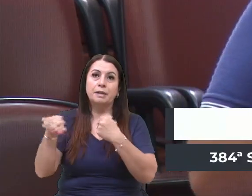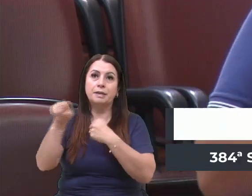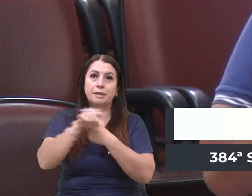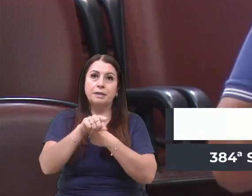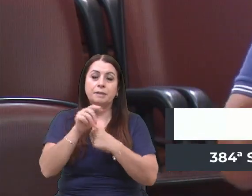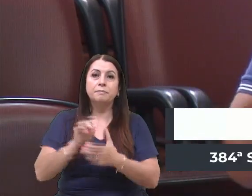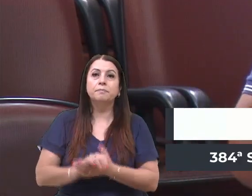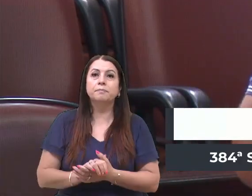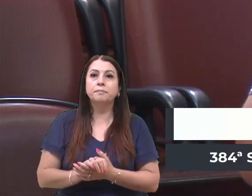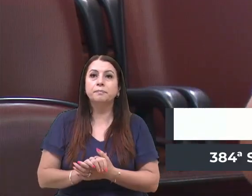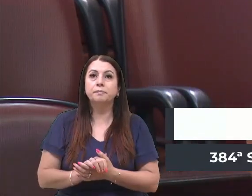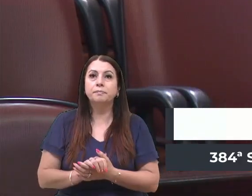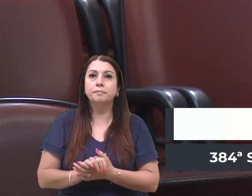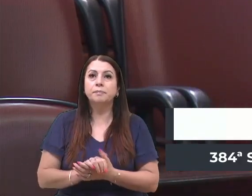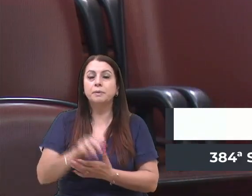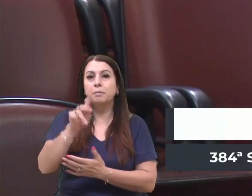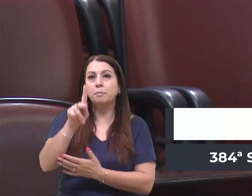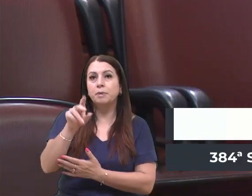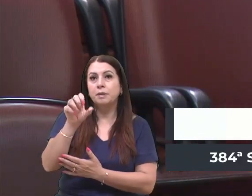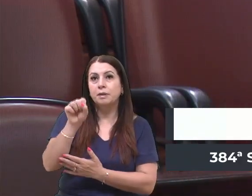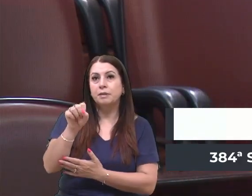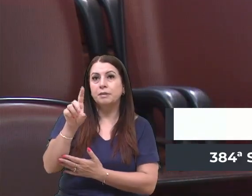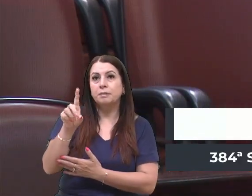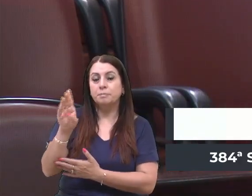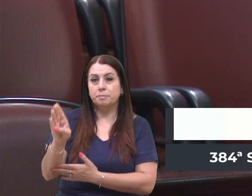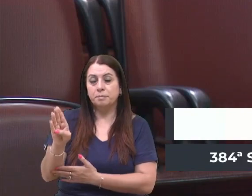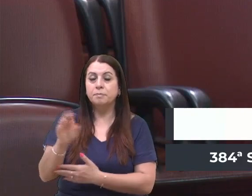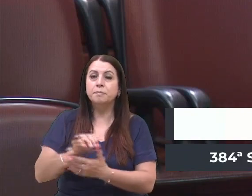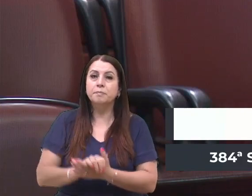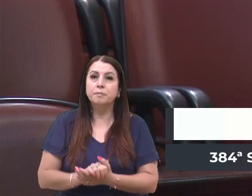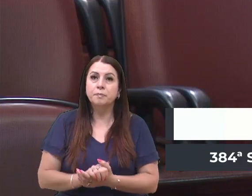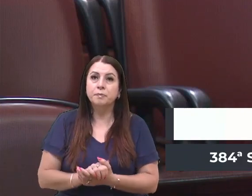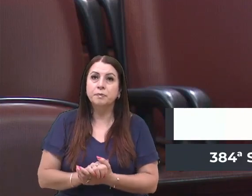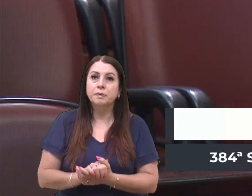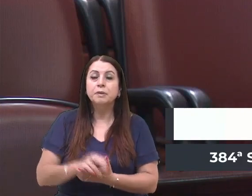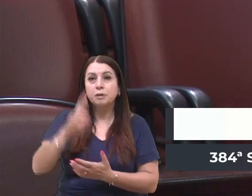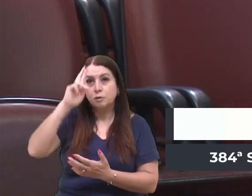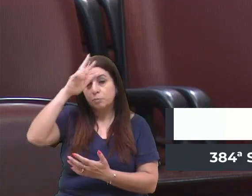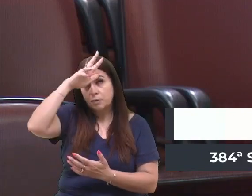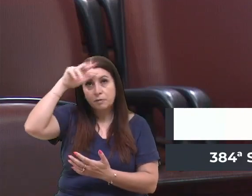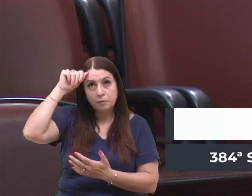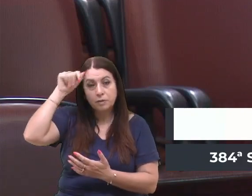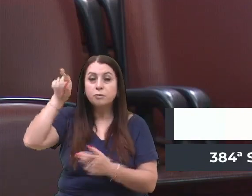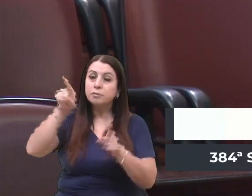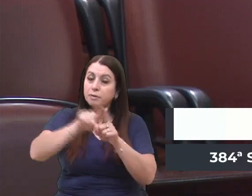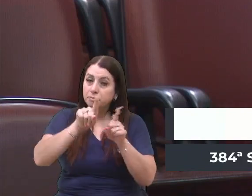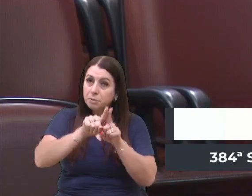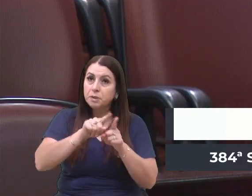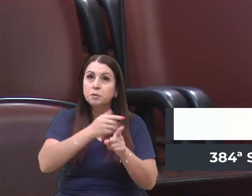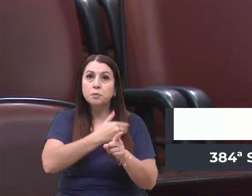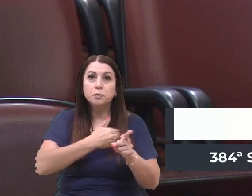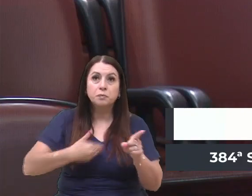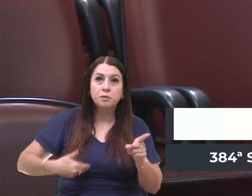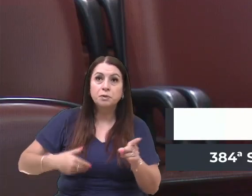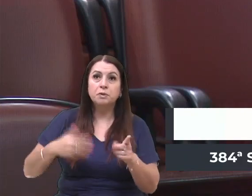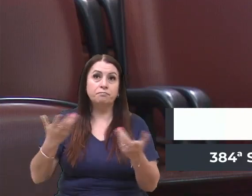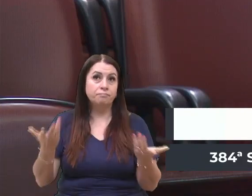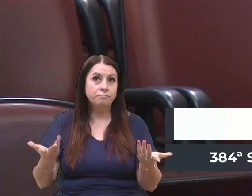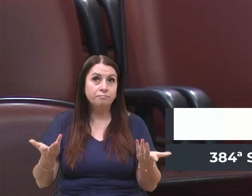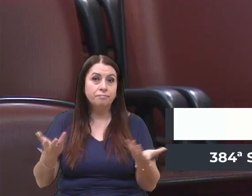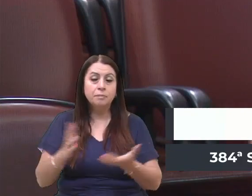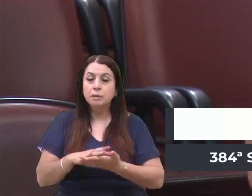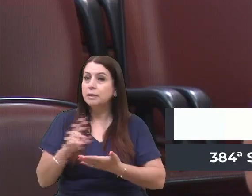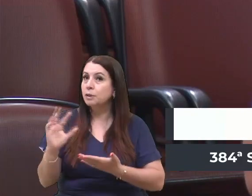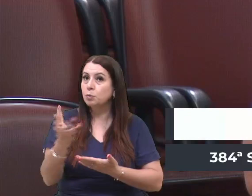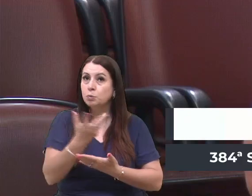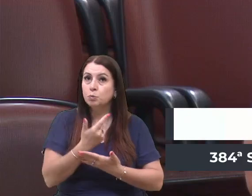Assembleia, do PSDB. Nós temos o prefeito do PSDB, o governador do PSDB. Sentam